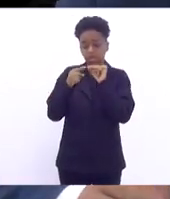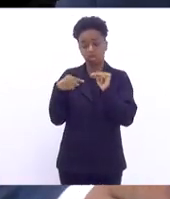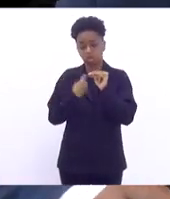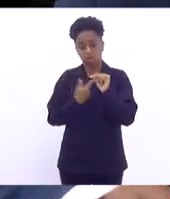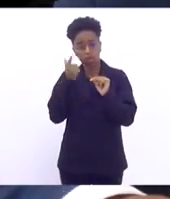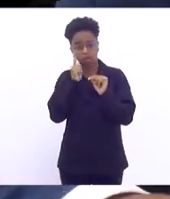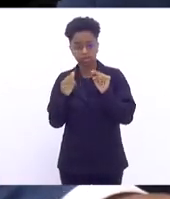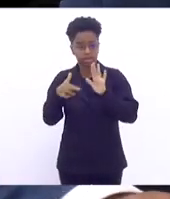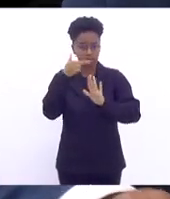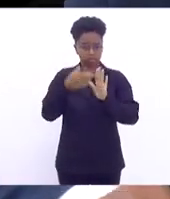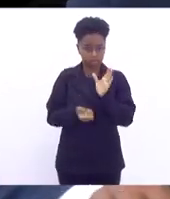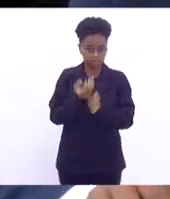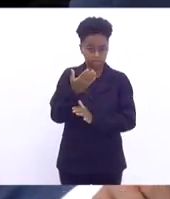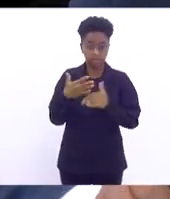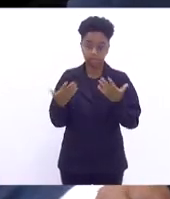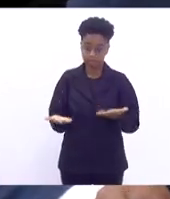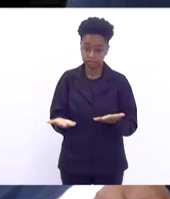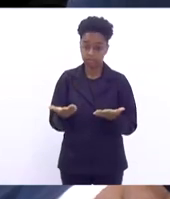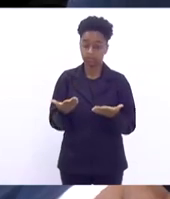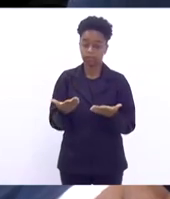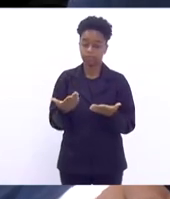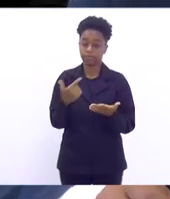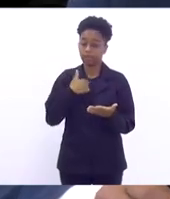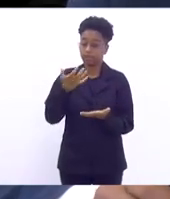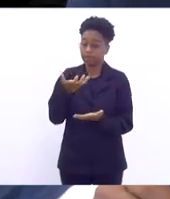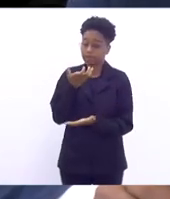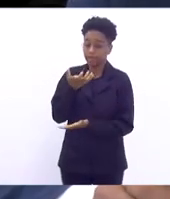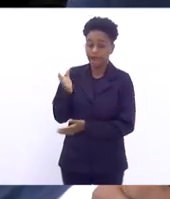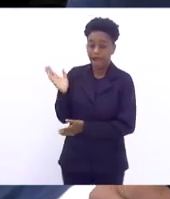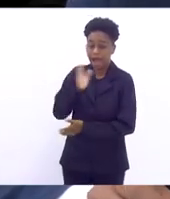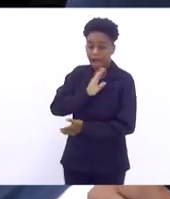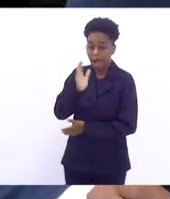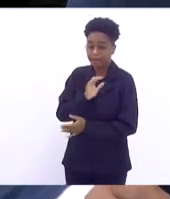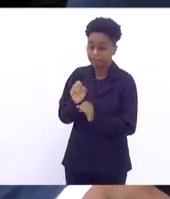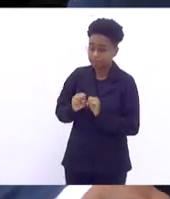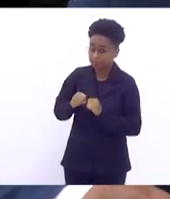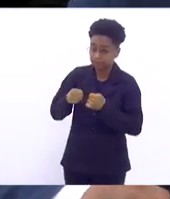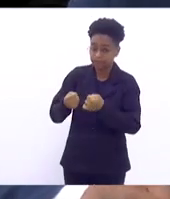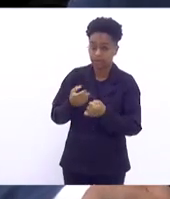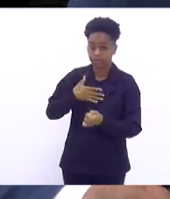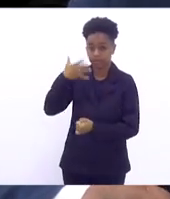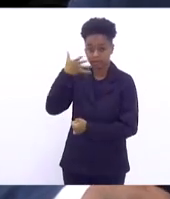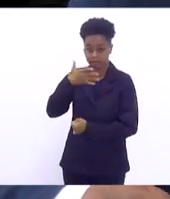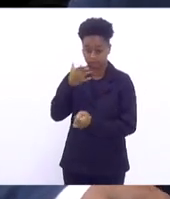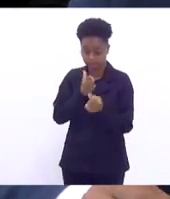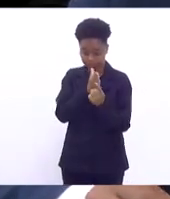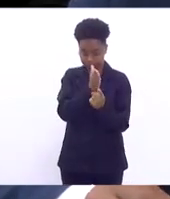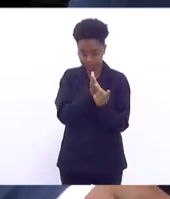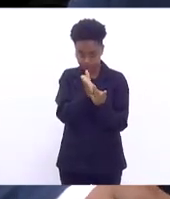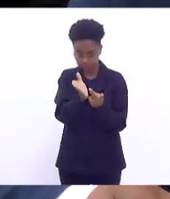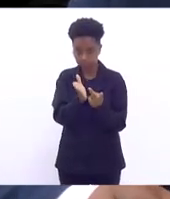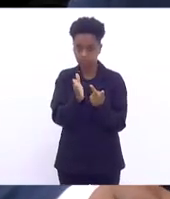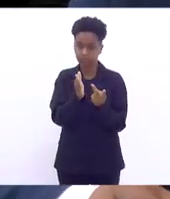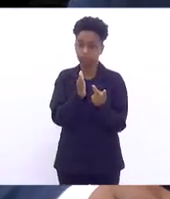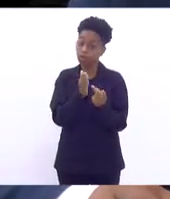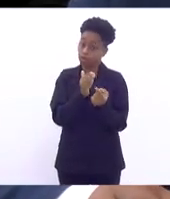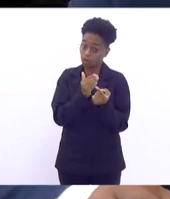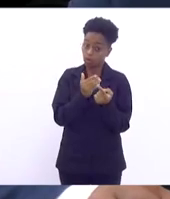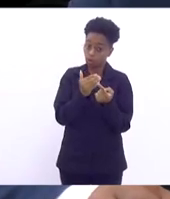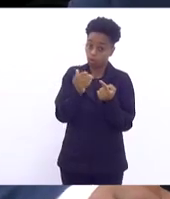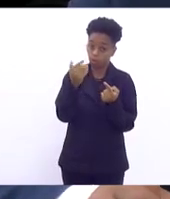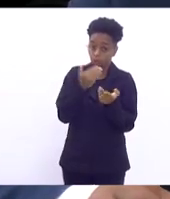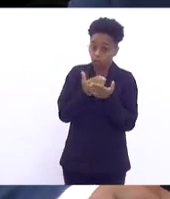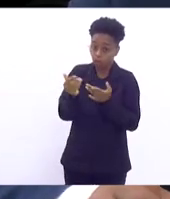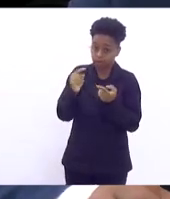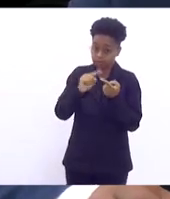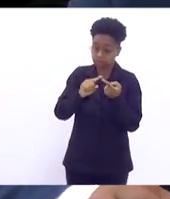resolução Tendo isso em vista eu queria de forma rápida defender aqui a minha fala em dois eixos iniciando justamente por